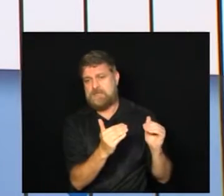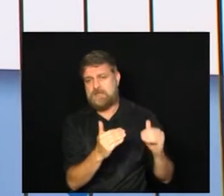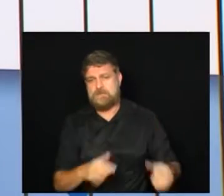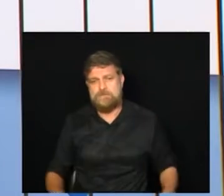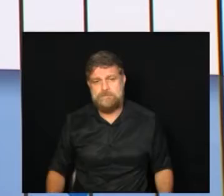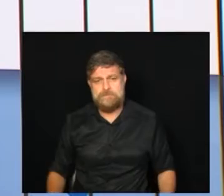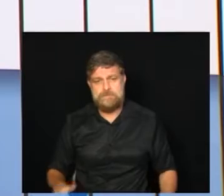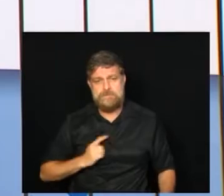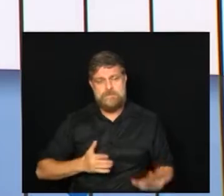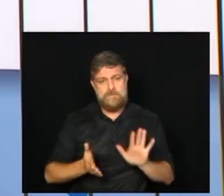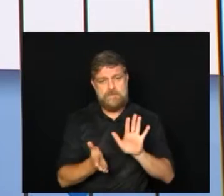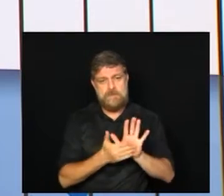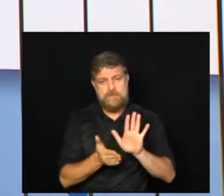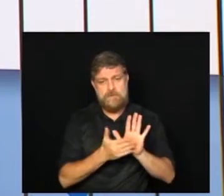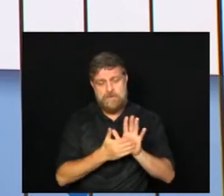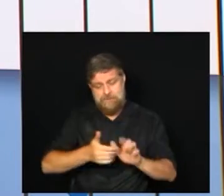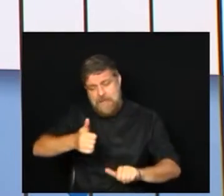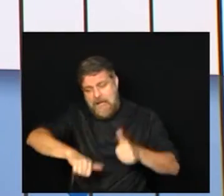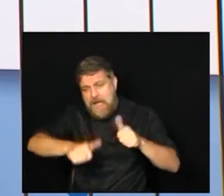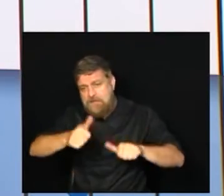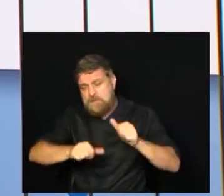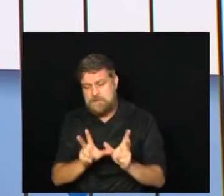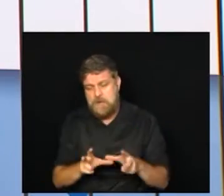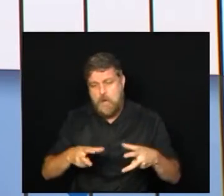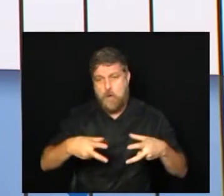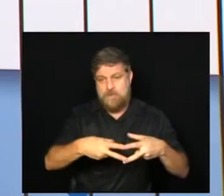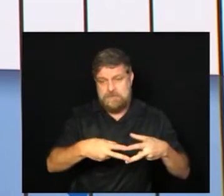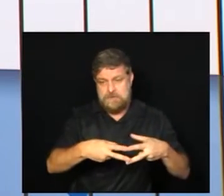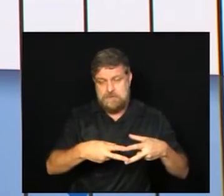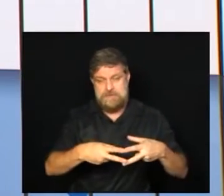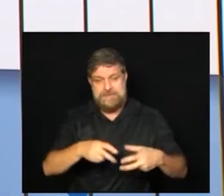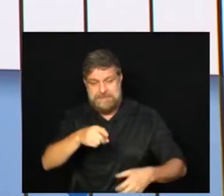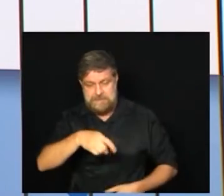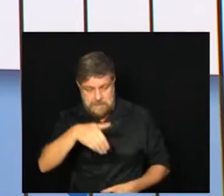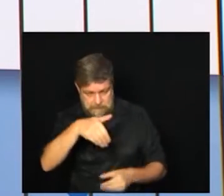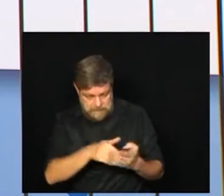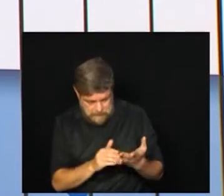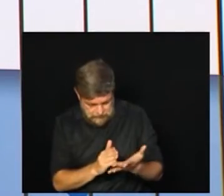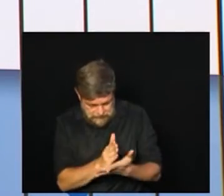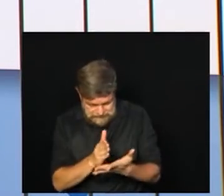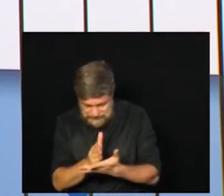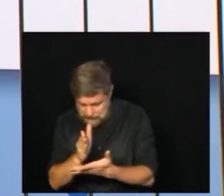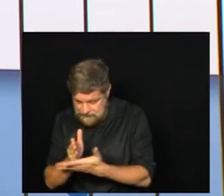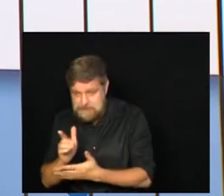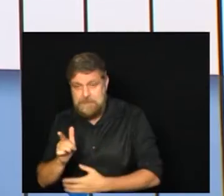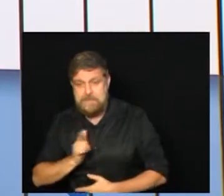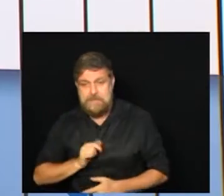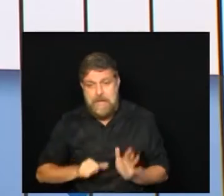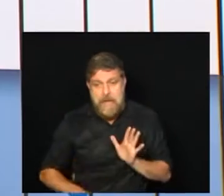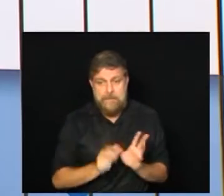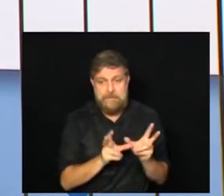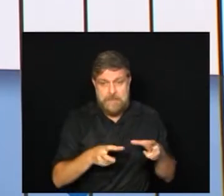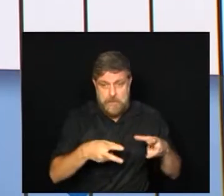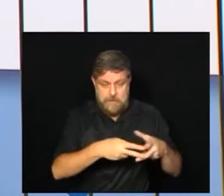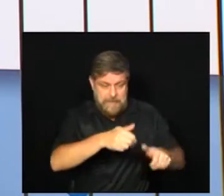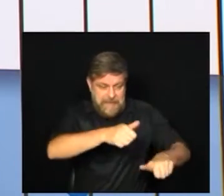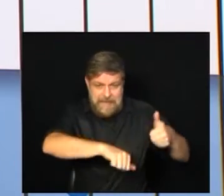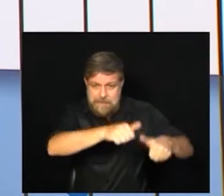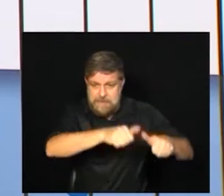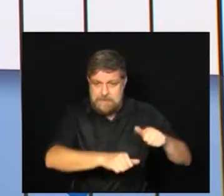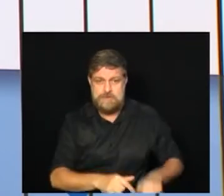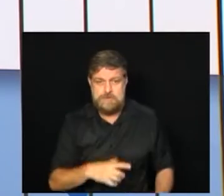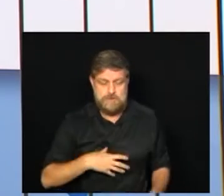A proposta vai ser analisada pelas comissões e, se receber parecer favorável da primeira comissão que analisa as matérias,